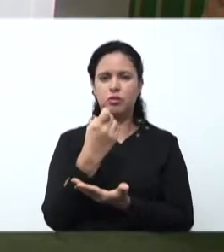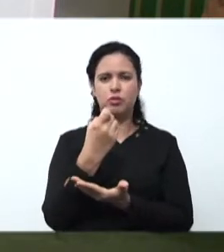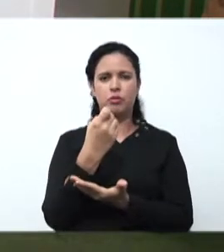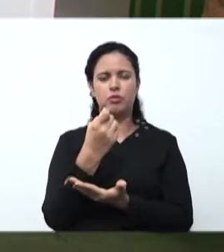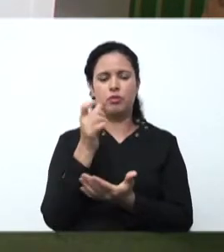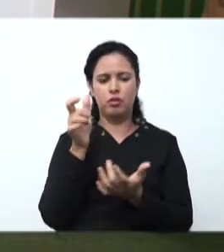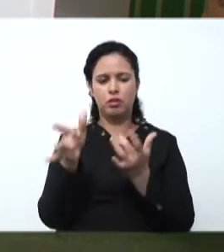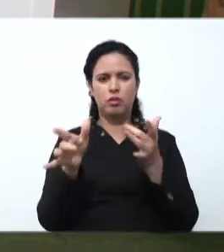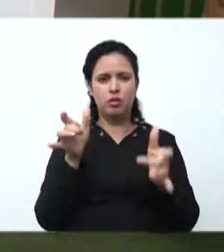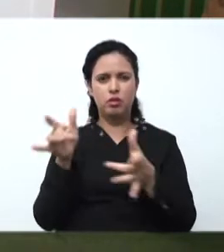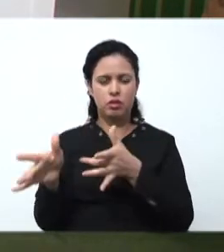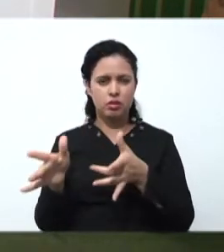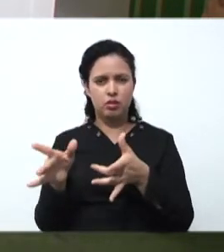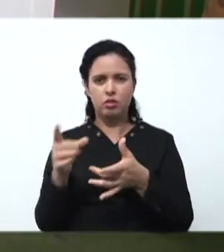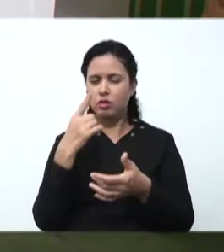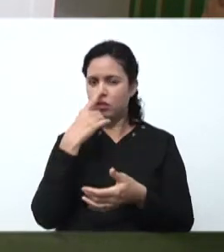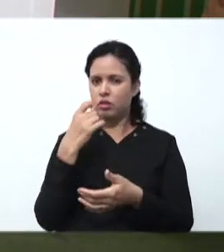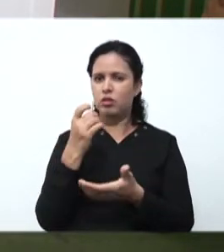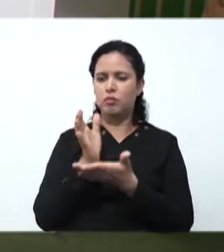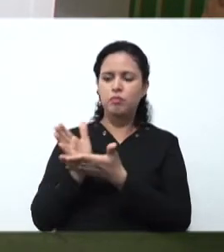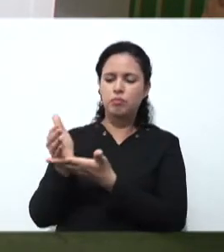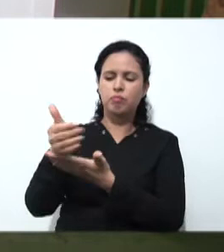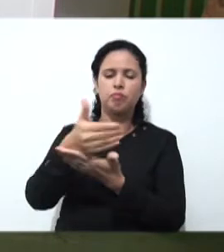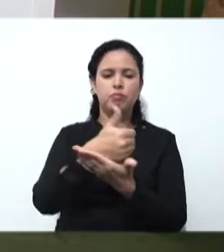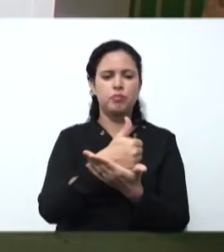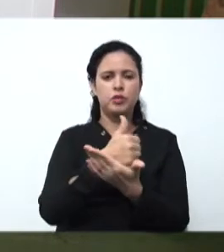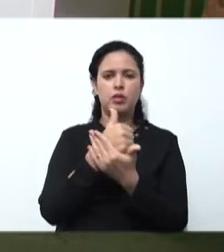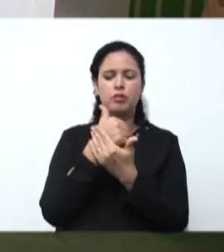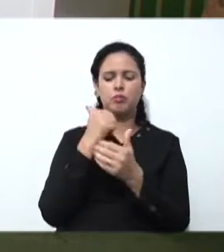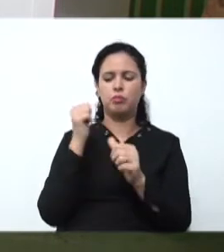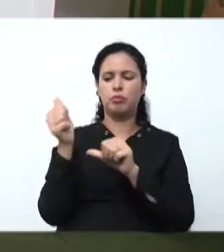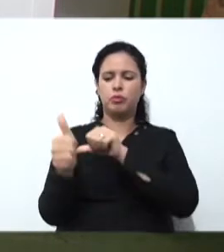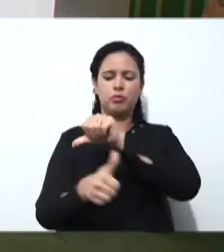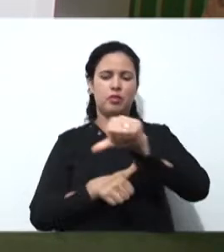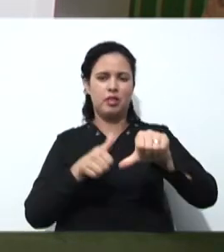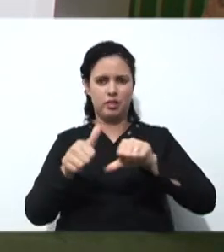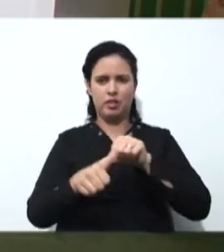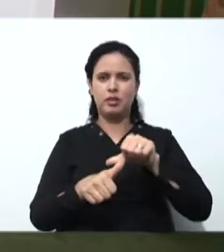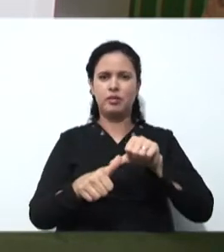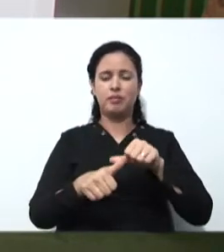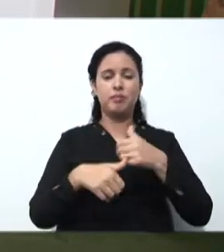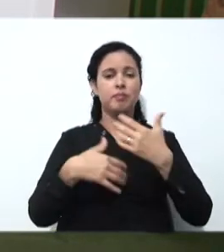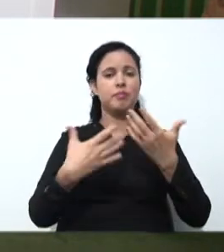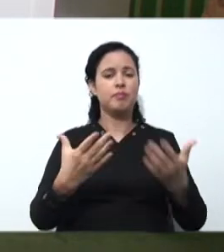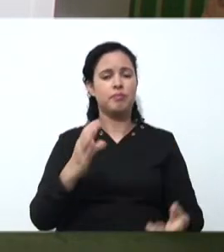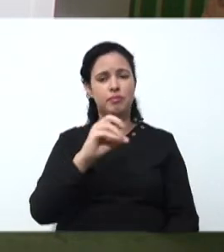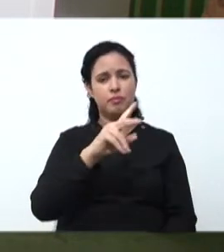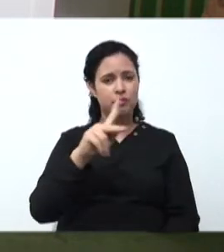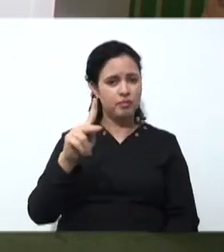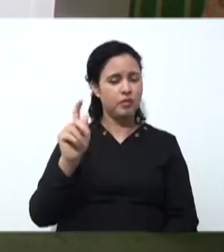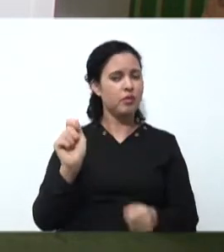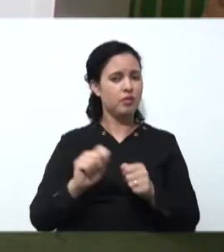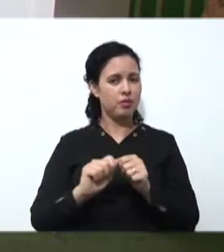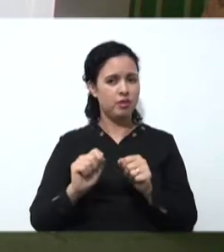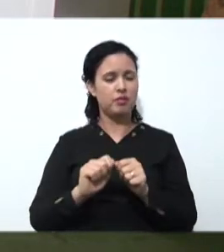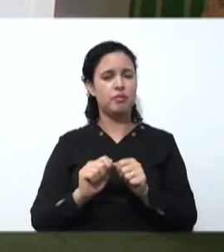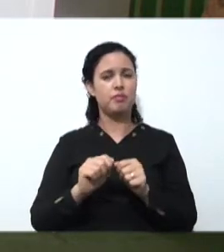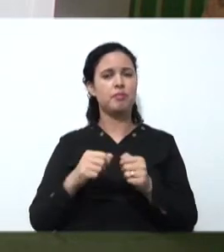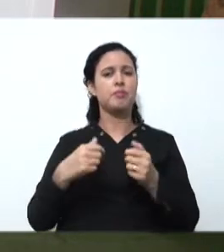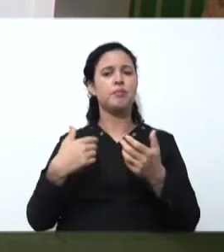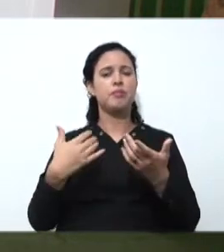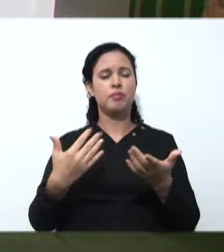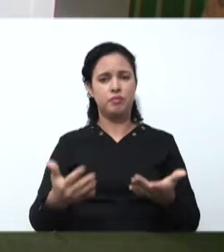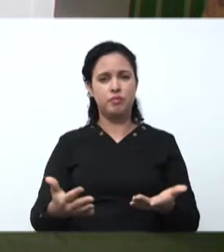vão dar um outro significado a esse material que está ali esquecido e jogado. Imagina a cooperativa que faz isso. Ela